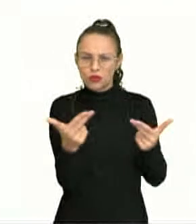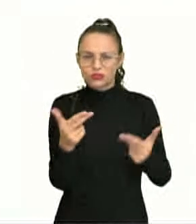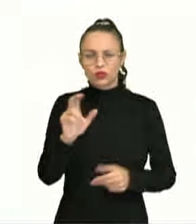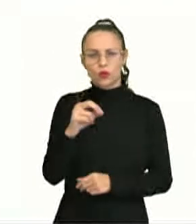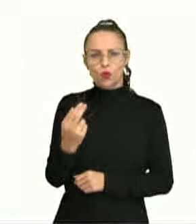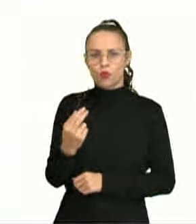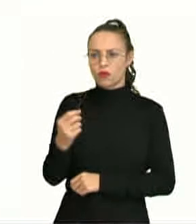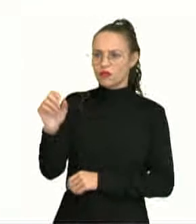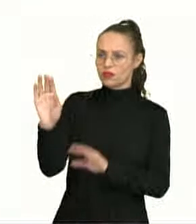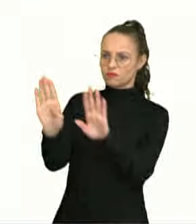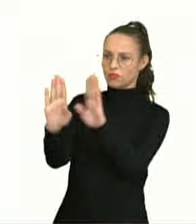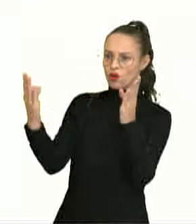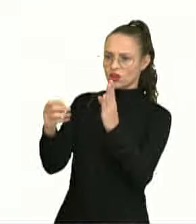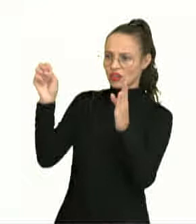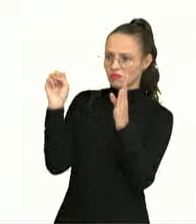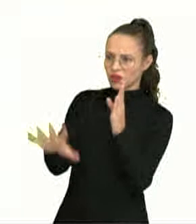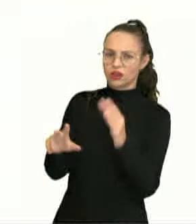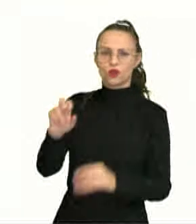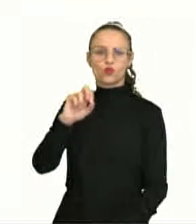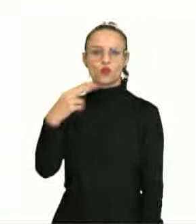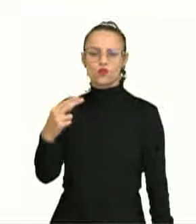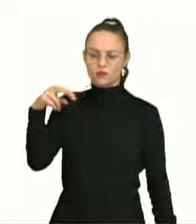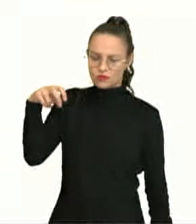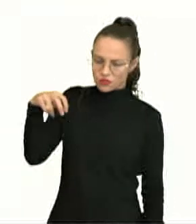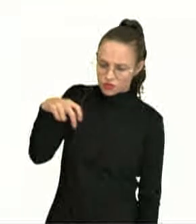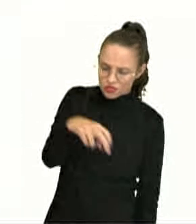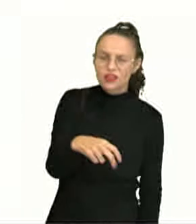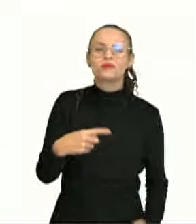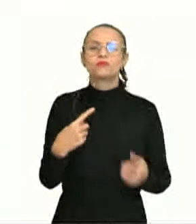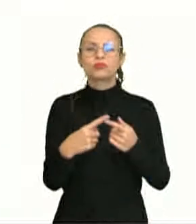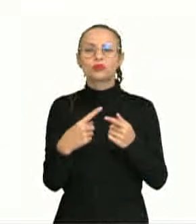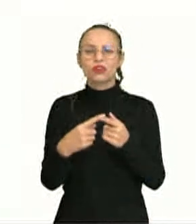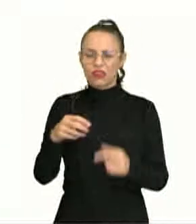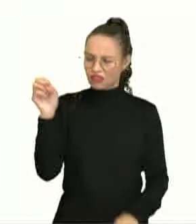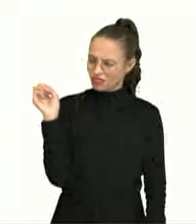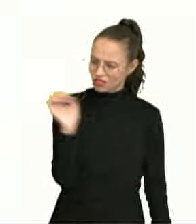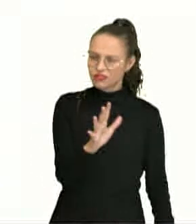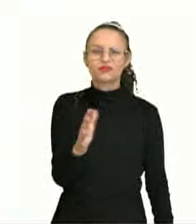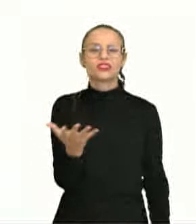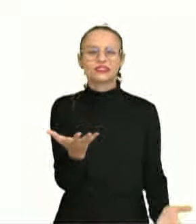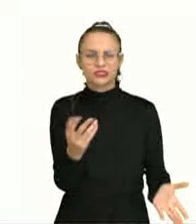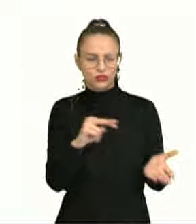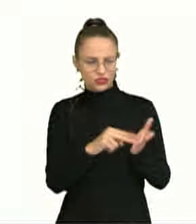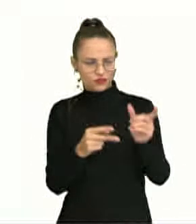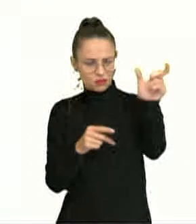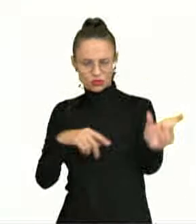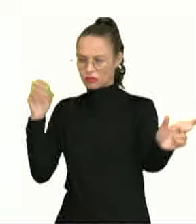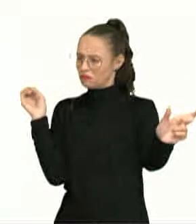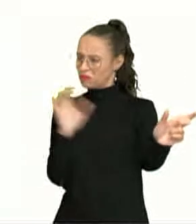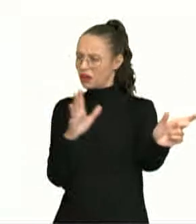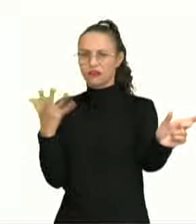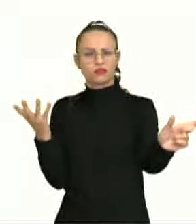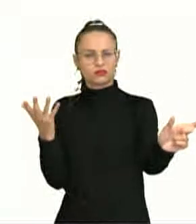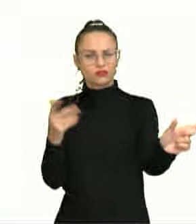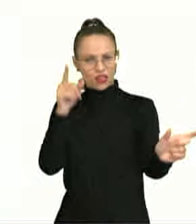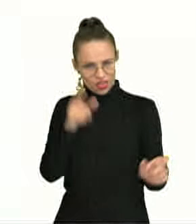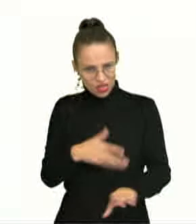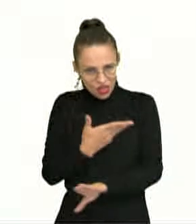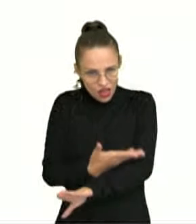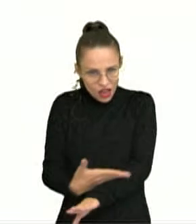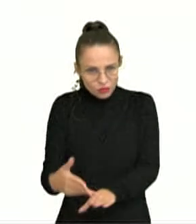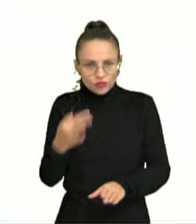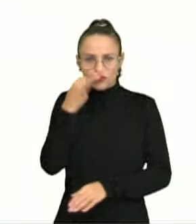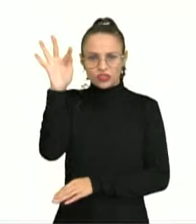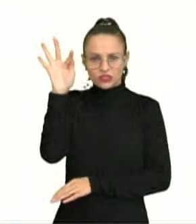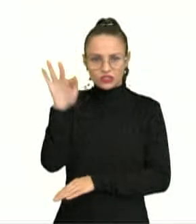pela porta ou escada abaixo. Por que então defenestração? Talvez fosse um hábito francês que caiu em